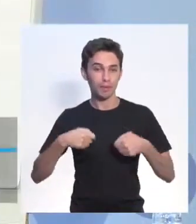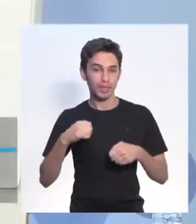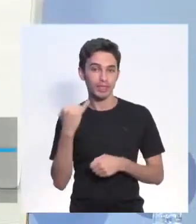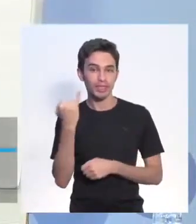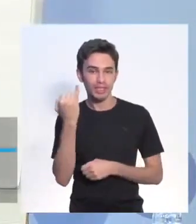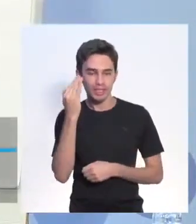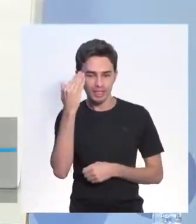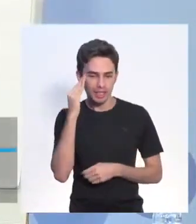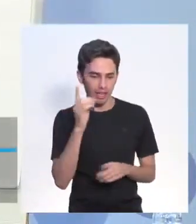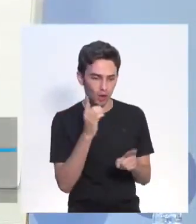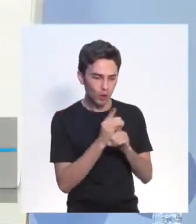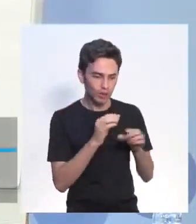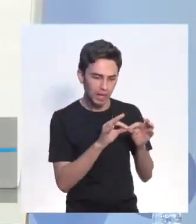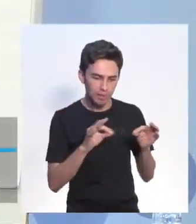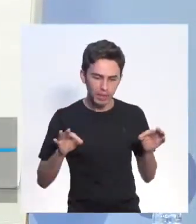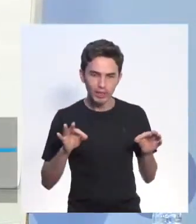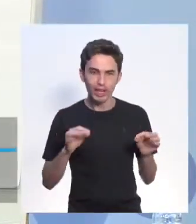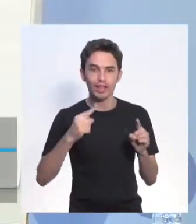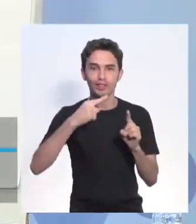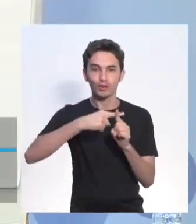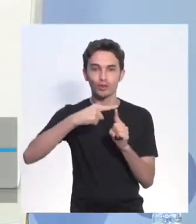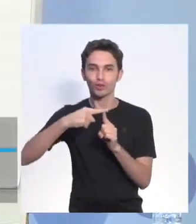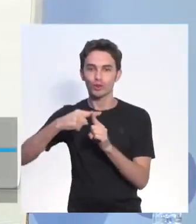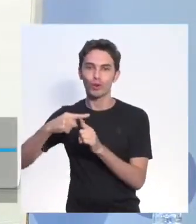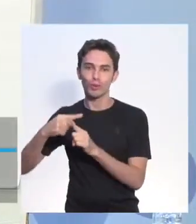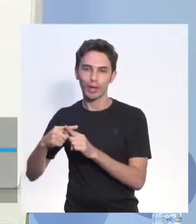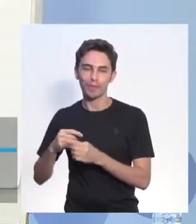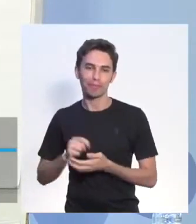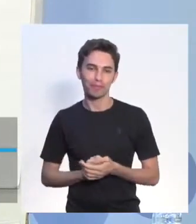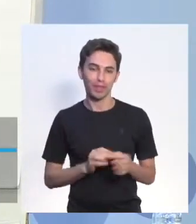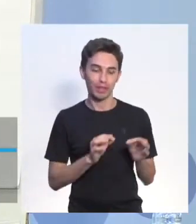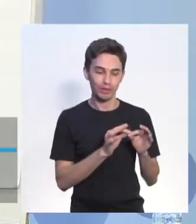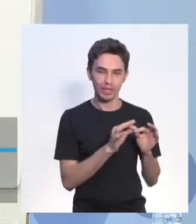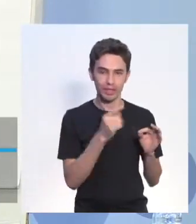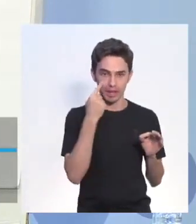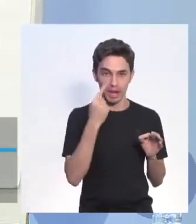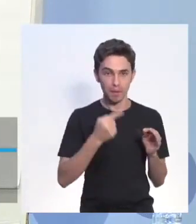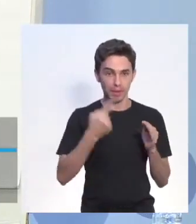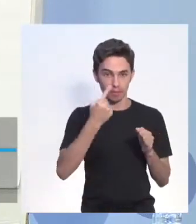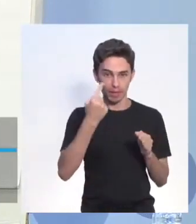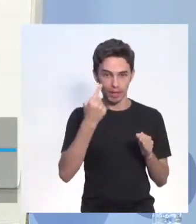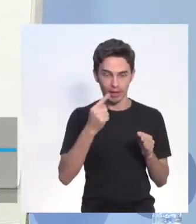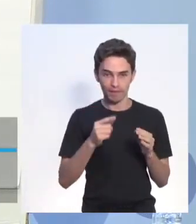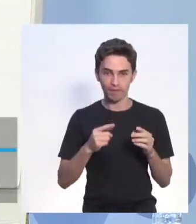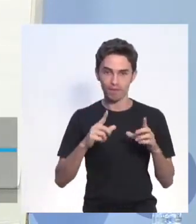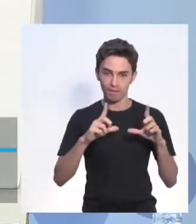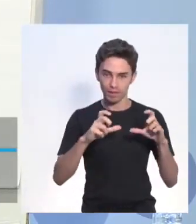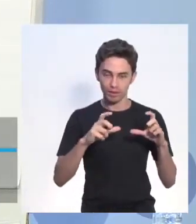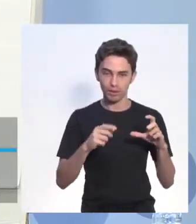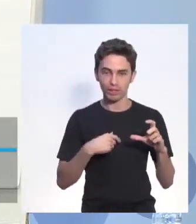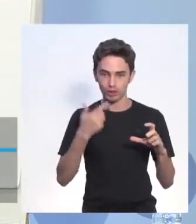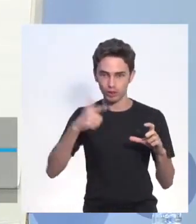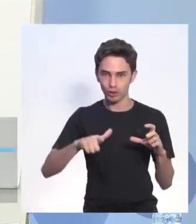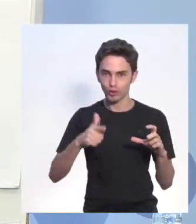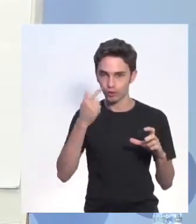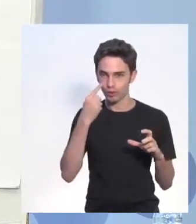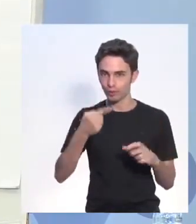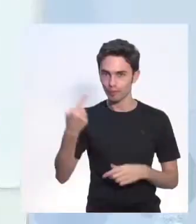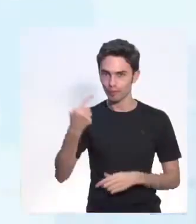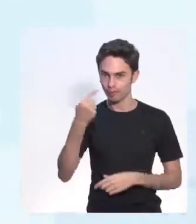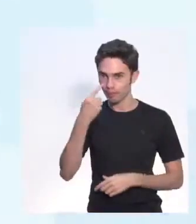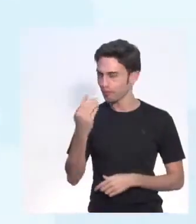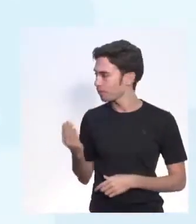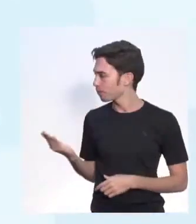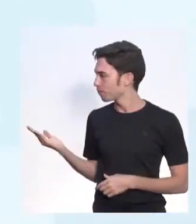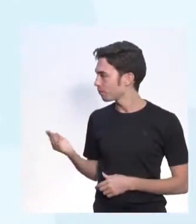gente vai somar a medida dos lados. Então, se você olhar para a primeira figura, é um triângulo. O triângulo, coloca por favor para eles ali.